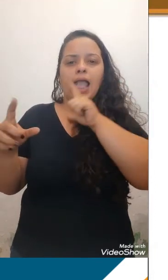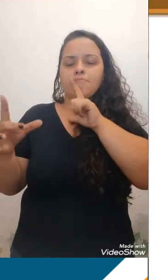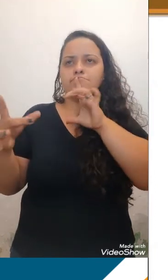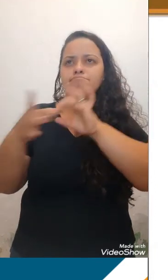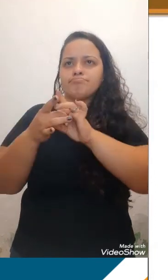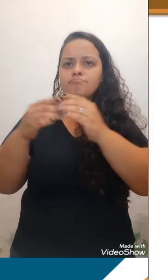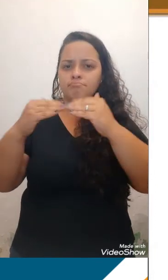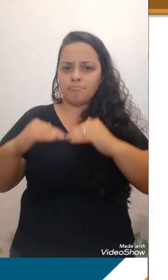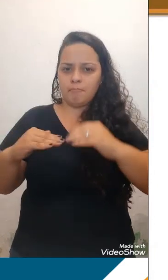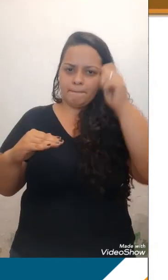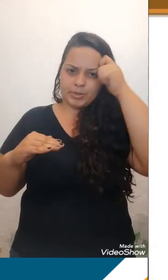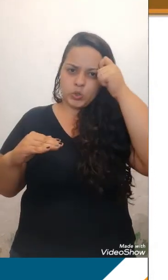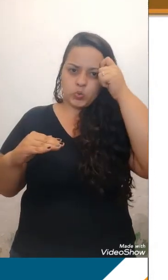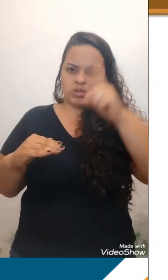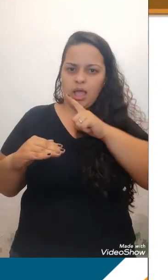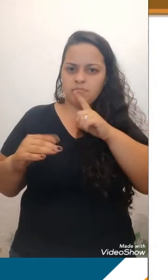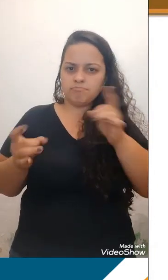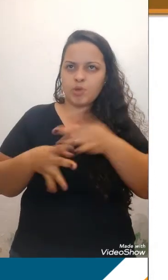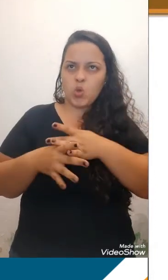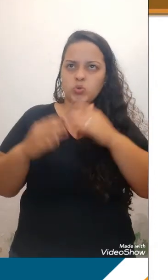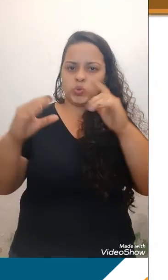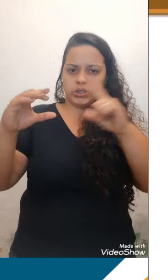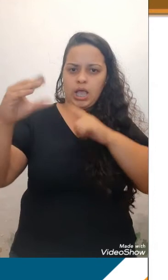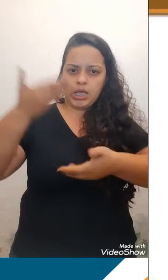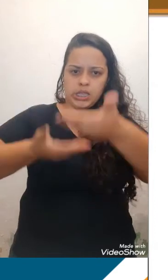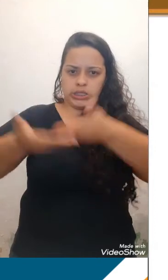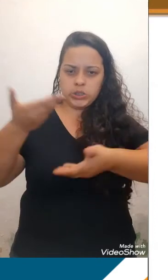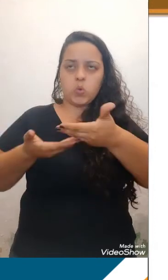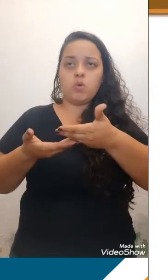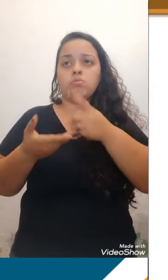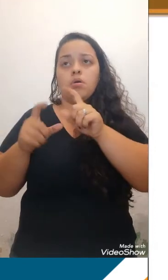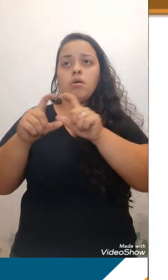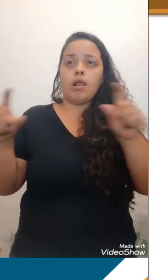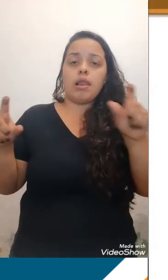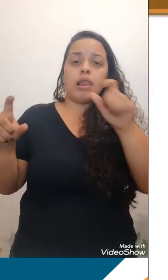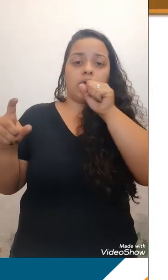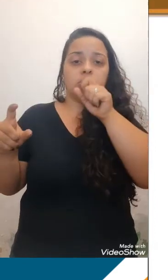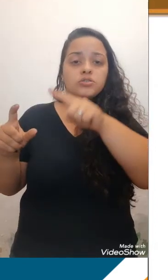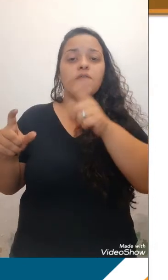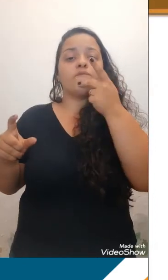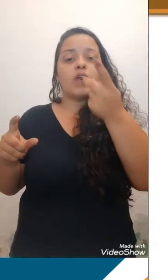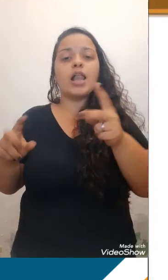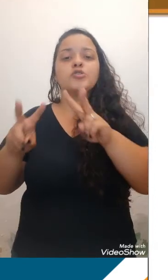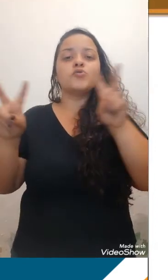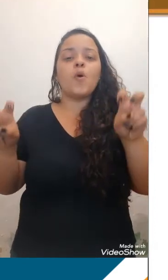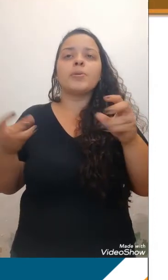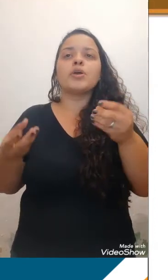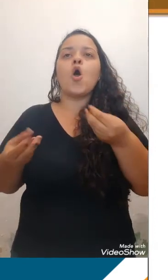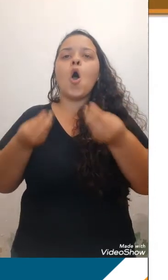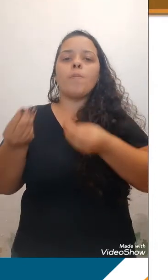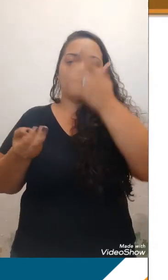uma relação com o que está em preto? Percebam, de acordo com o que está em laranja, ele